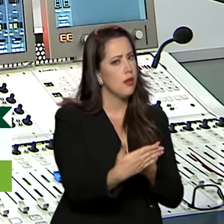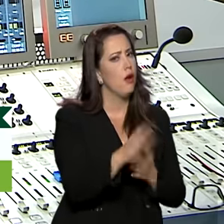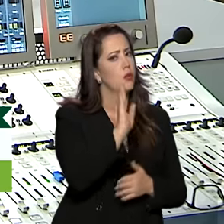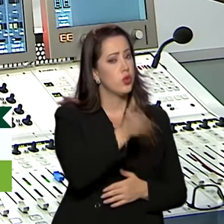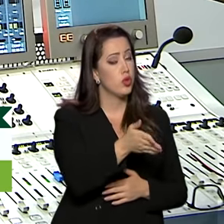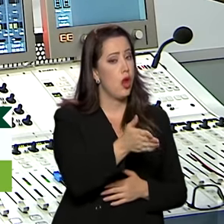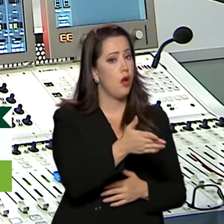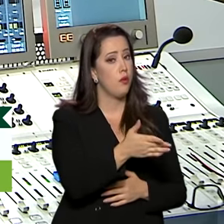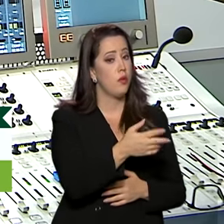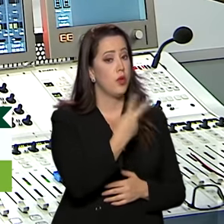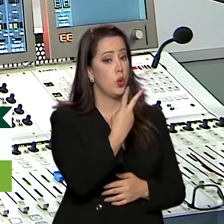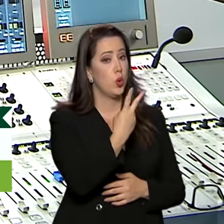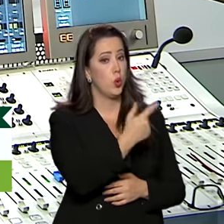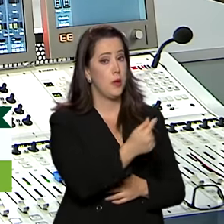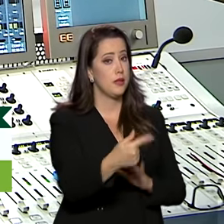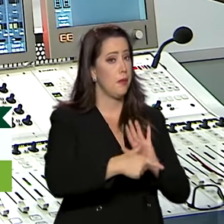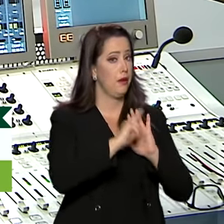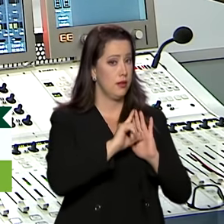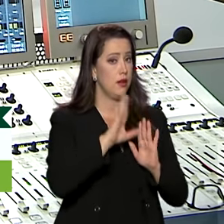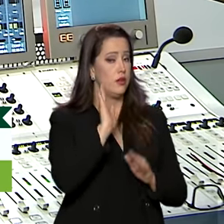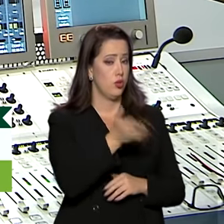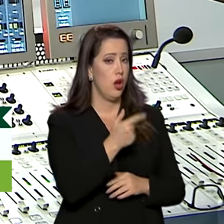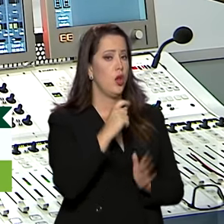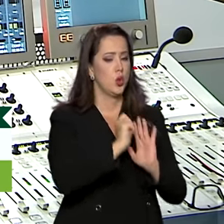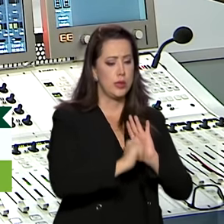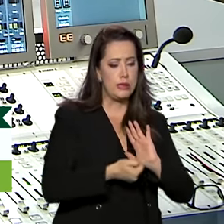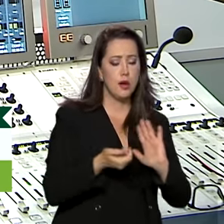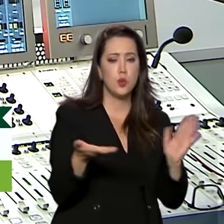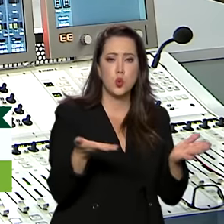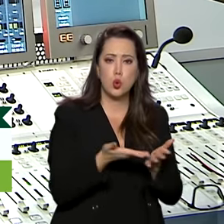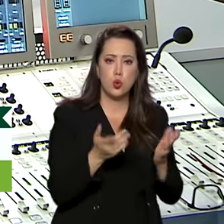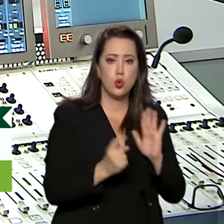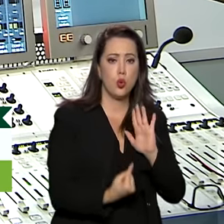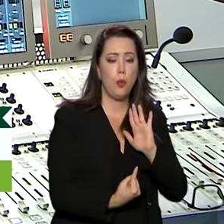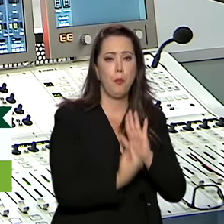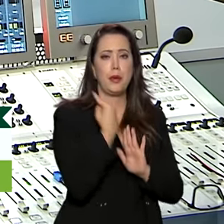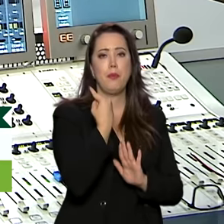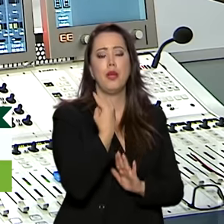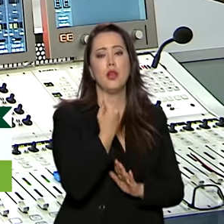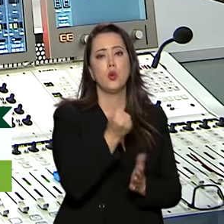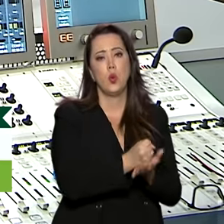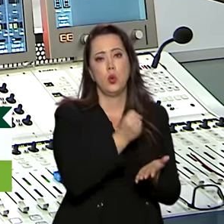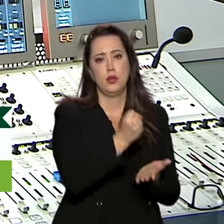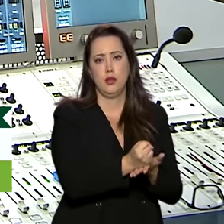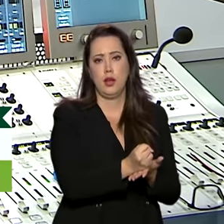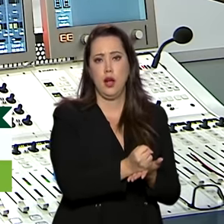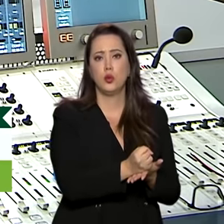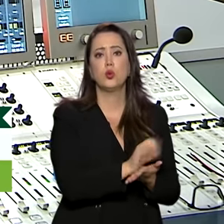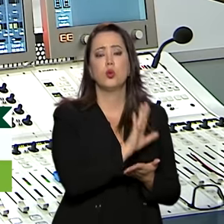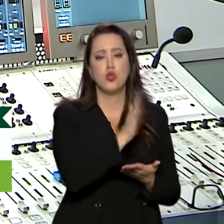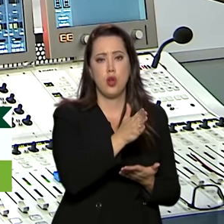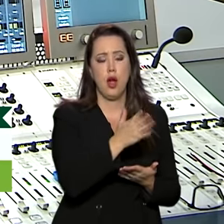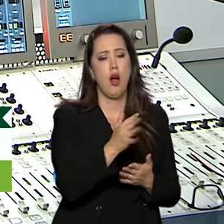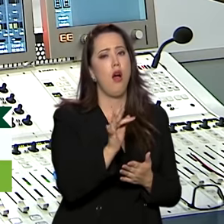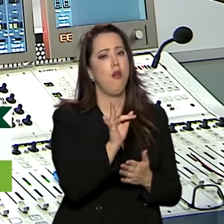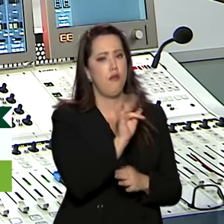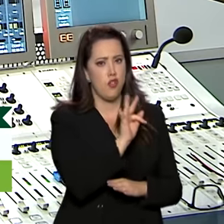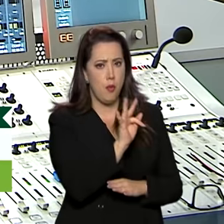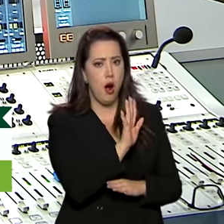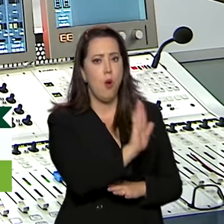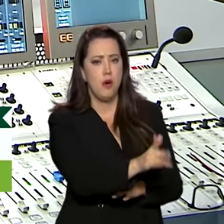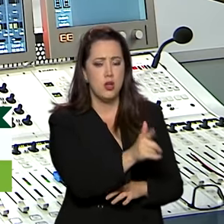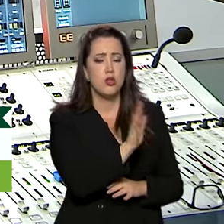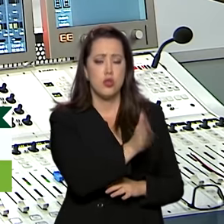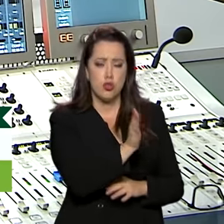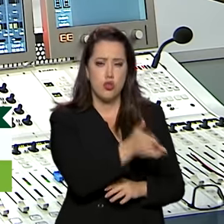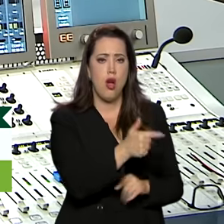a fazer nas últimas duas semanas assinamos hoje o primeiro contrato formal mas já fizemos várias operações